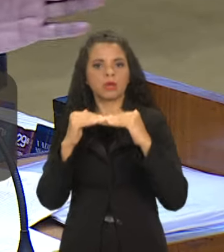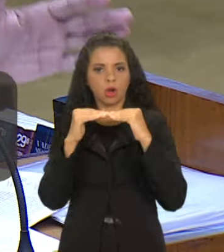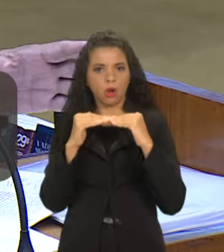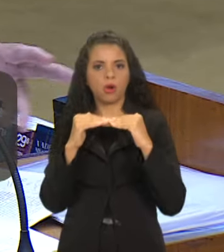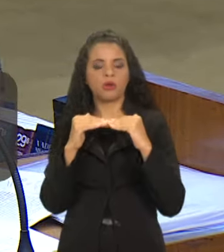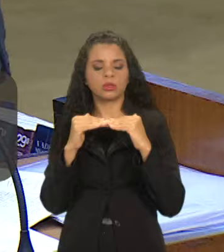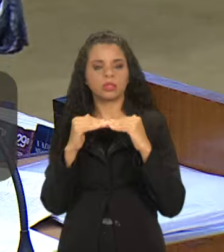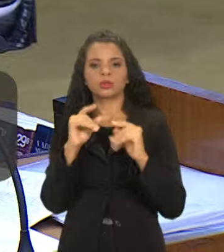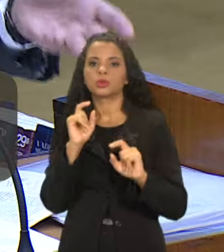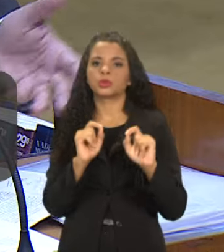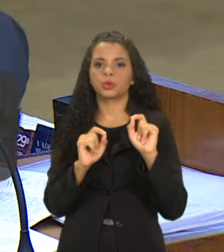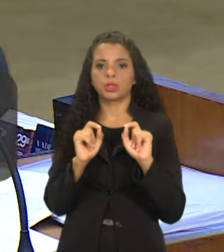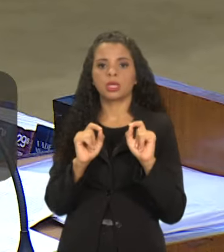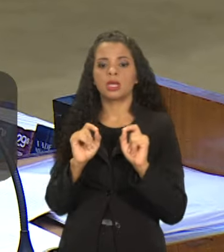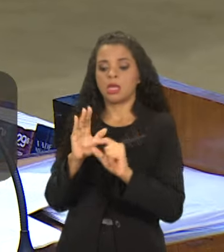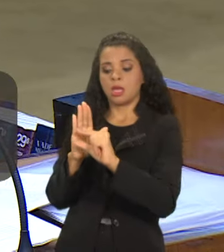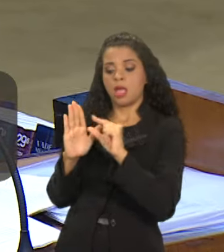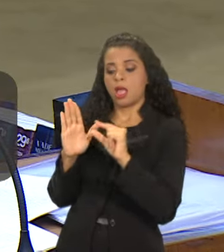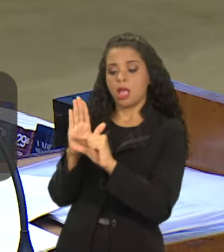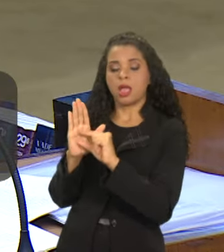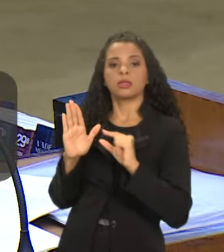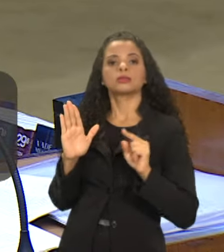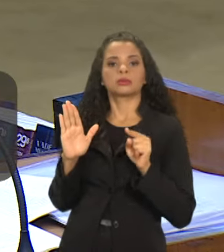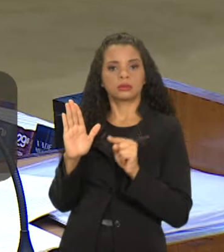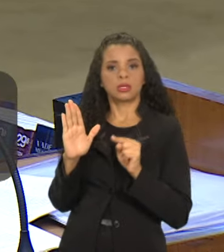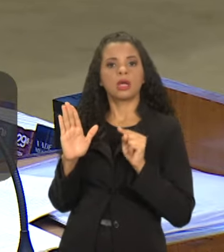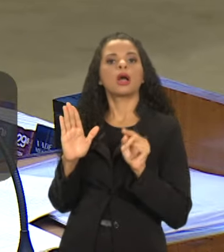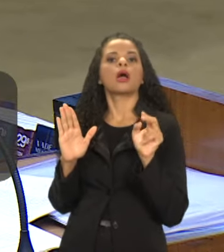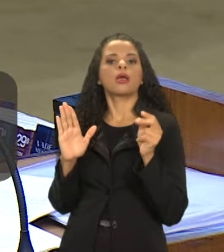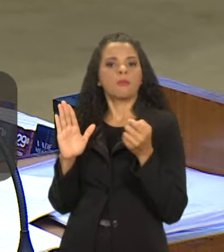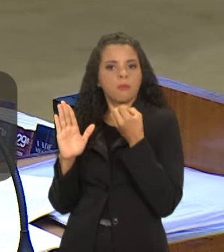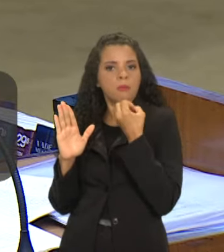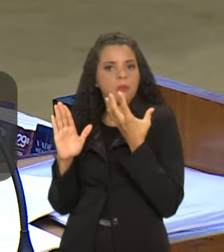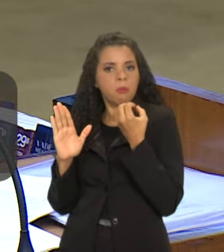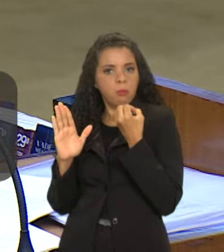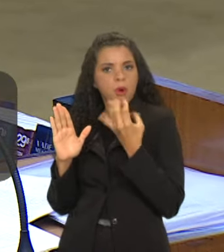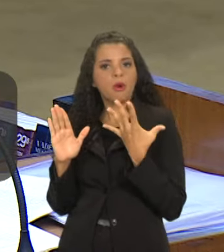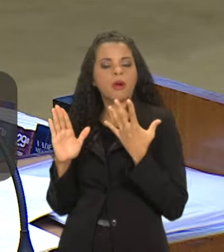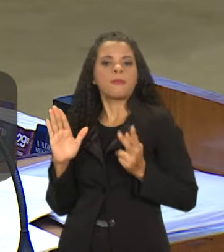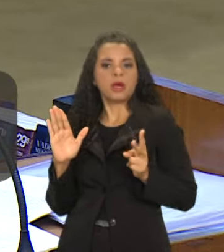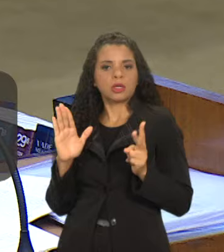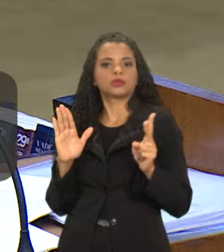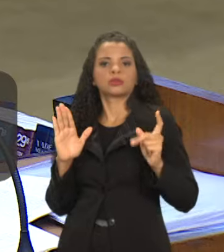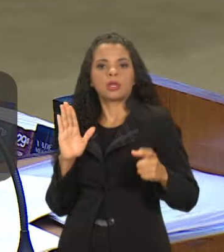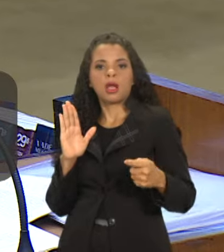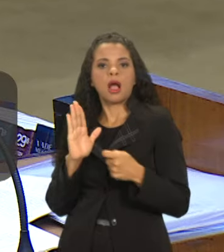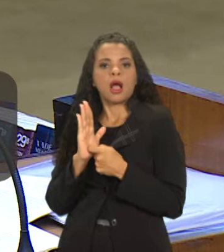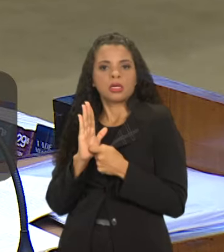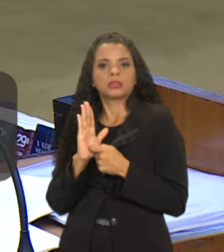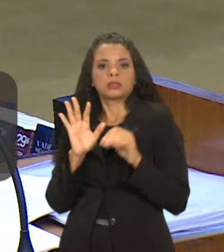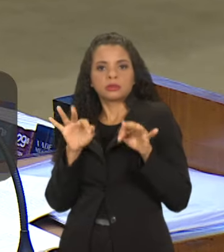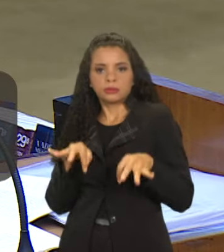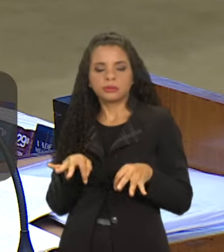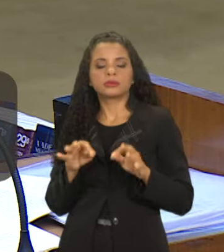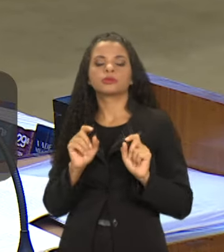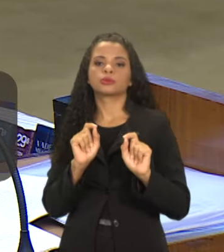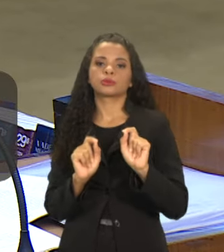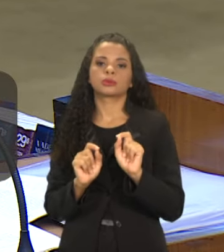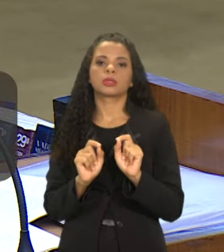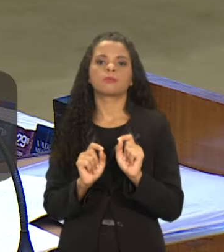essa providência é útil para o futuro devlinde da ação, de modo que não há dúvida que